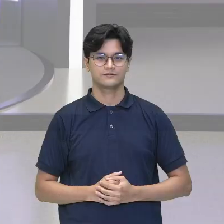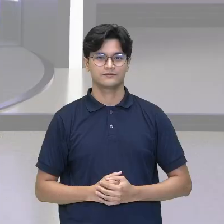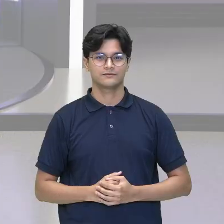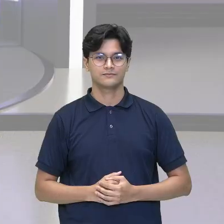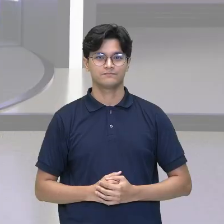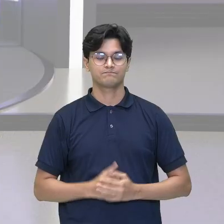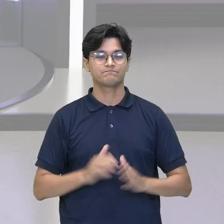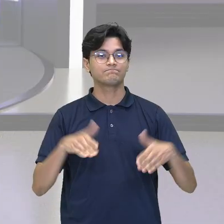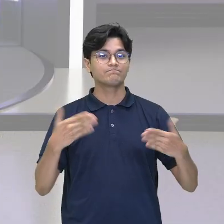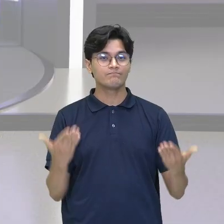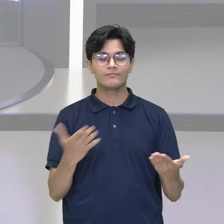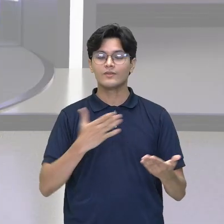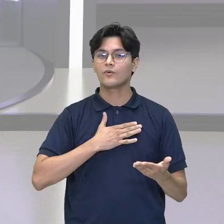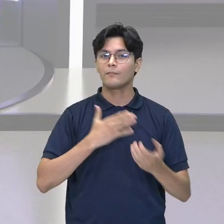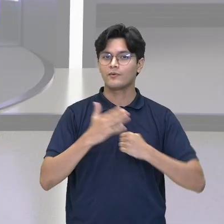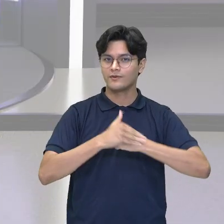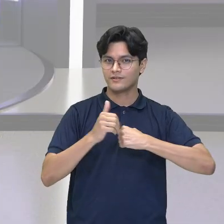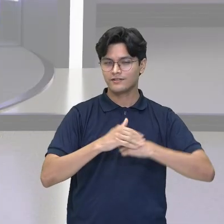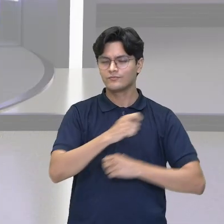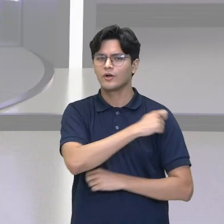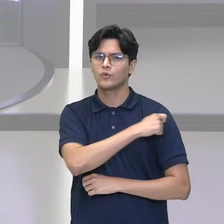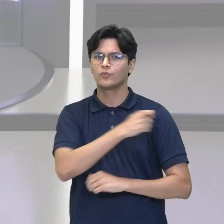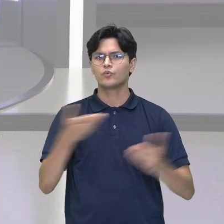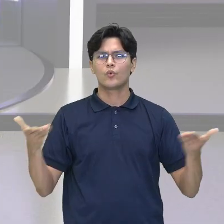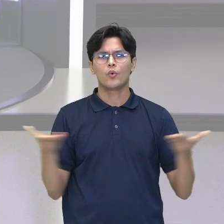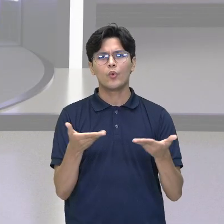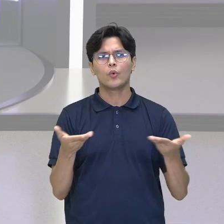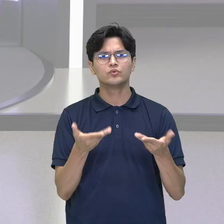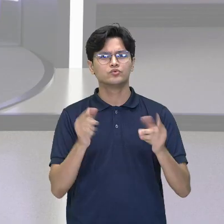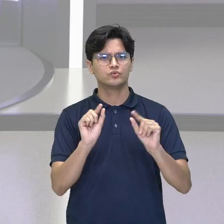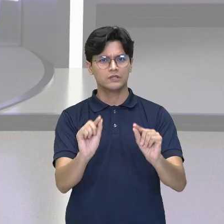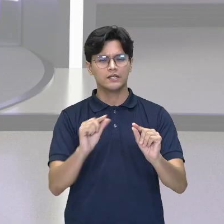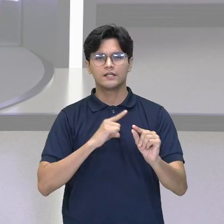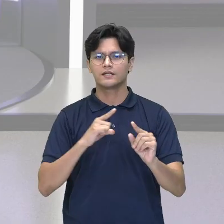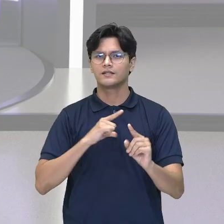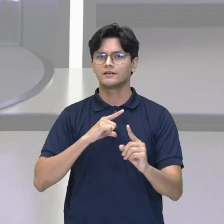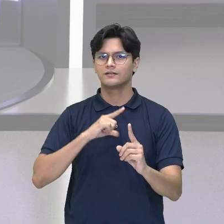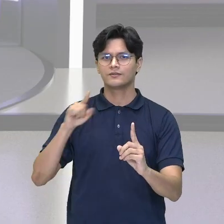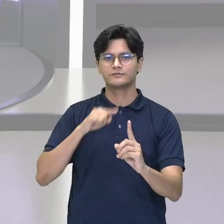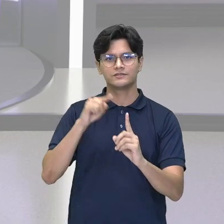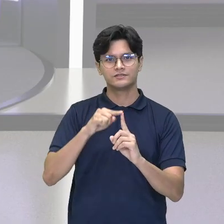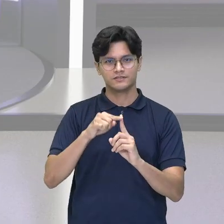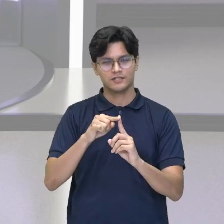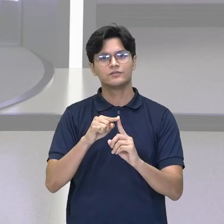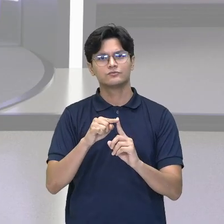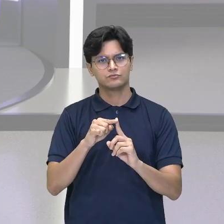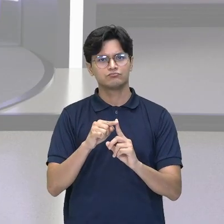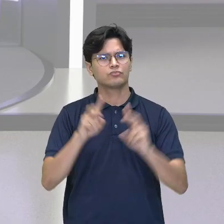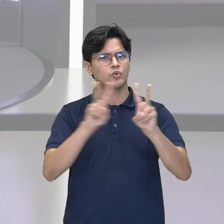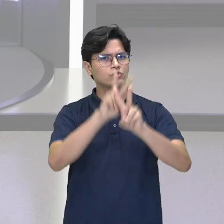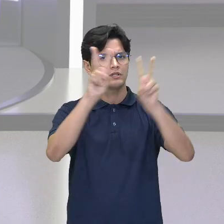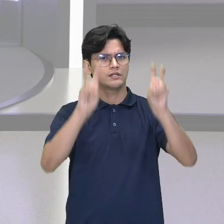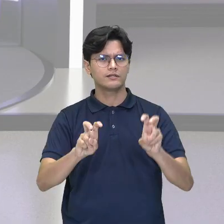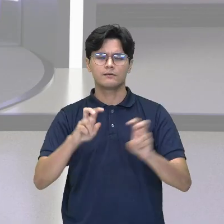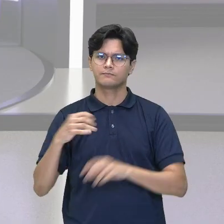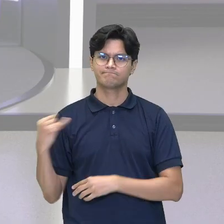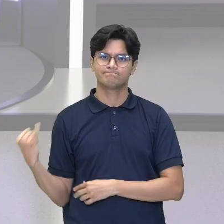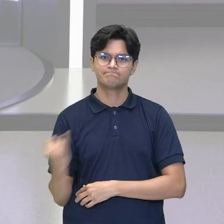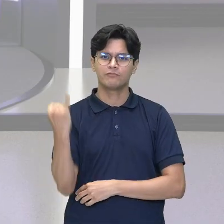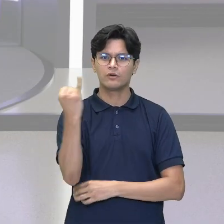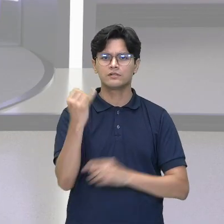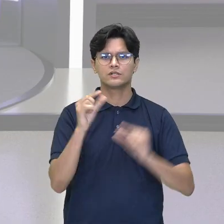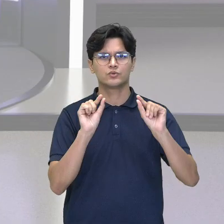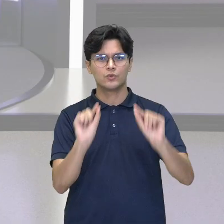Meu caro aluno, minha cara aluna, hoje nós temos um objeto, um tema muito importante, que são